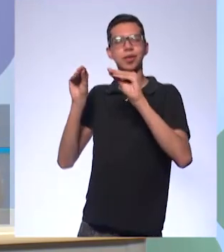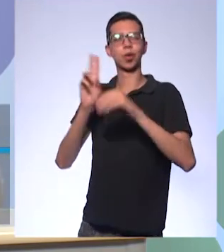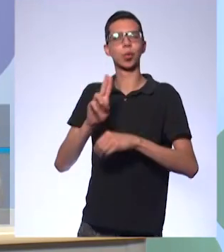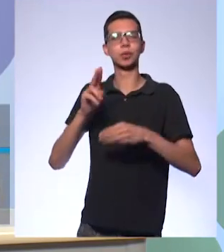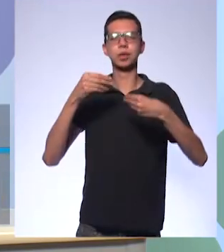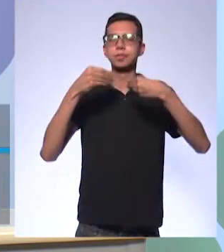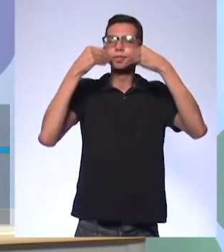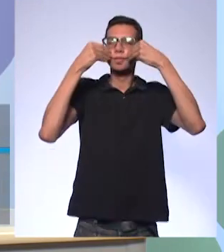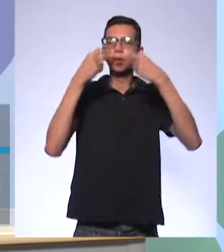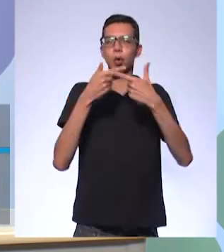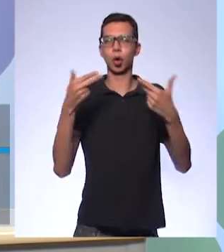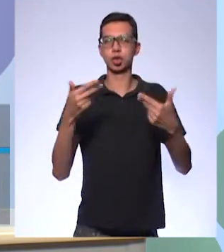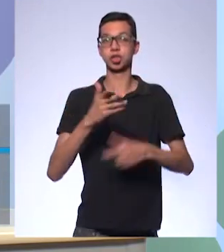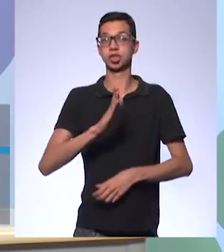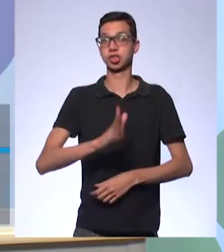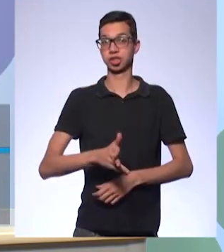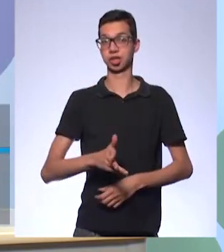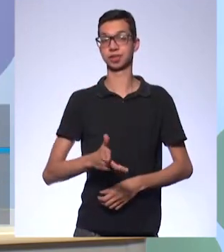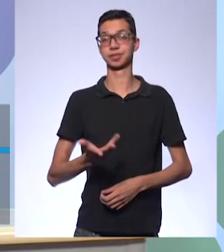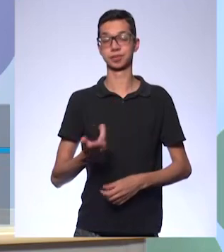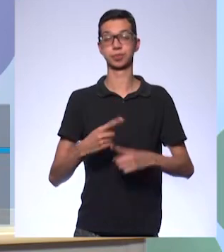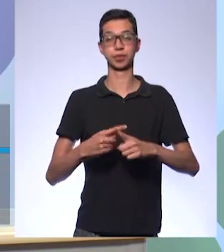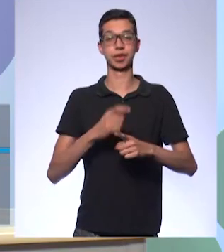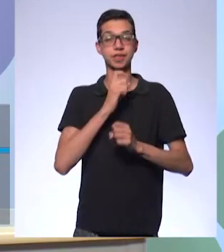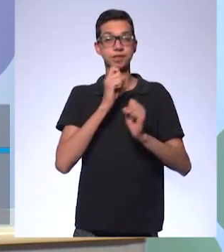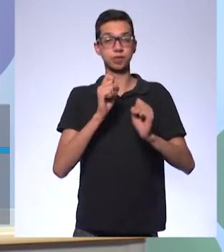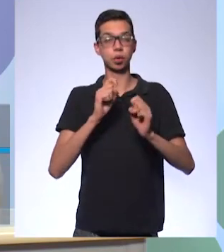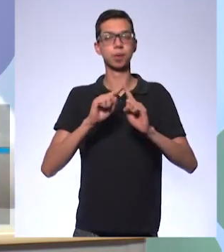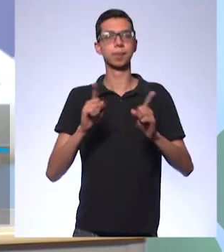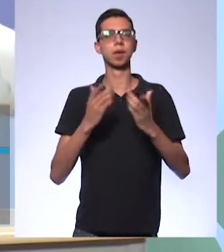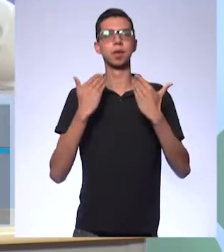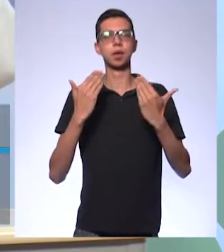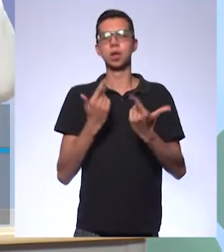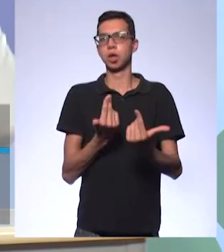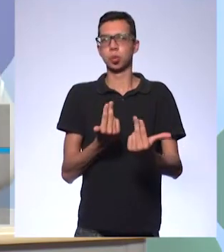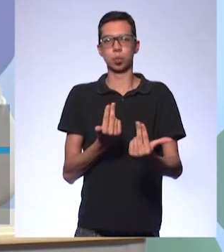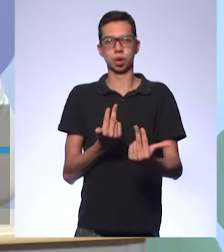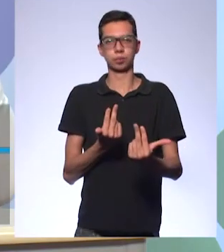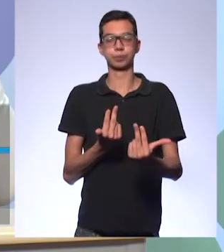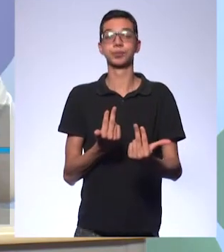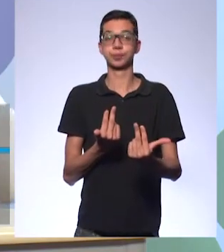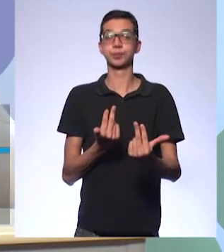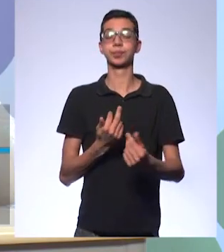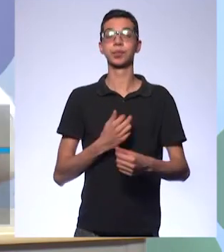já organizava as coisas para, né, o inverno chegar. E no verão a mesma coisa, a gente guardava as